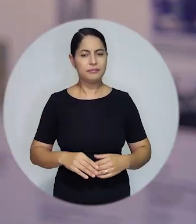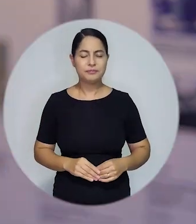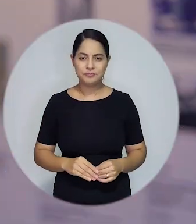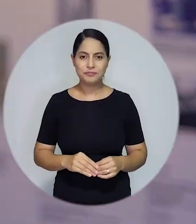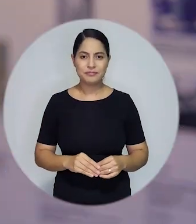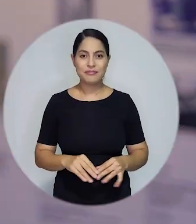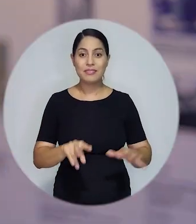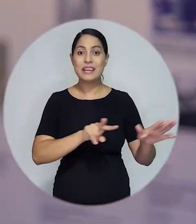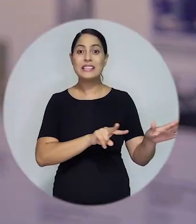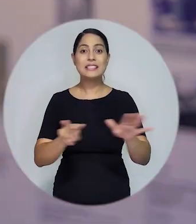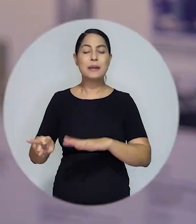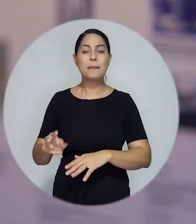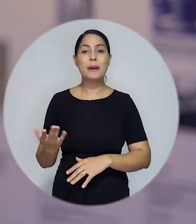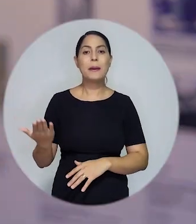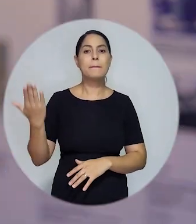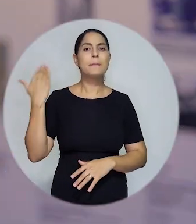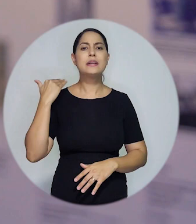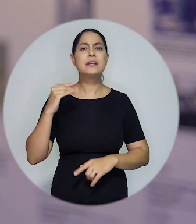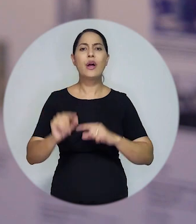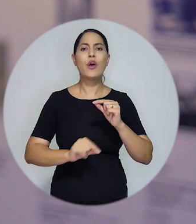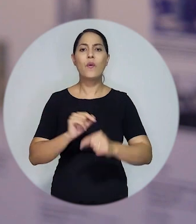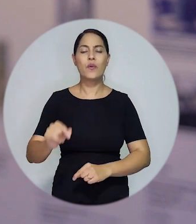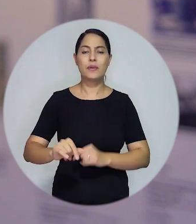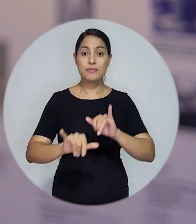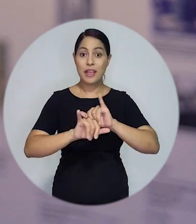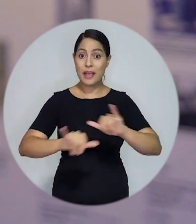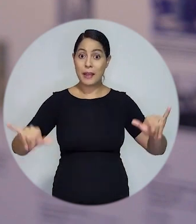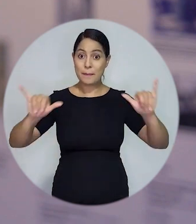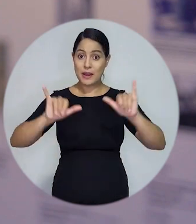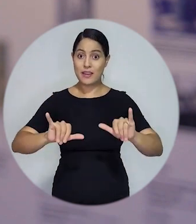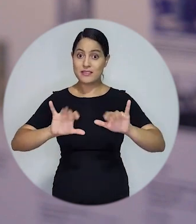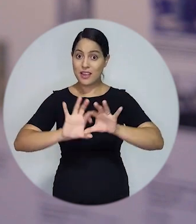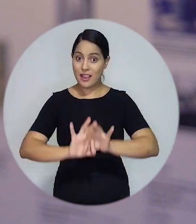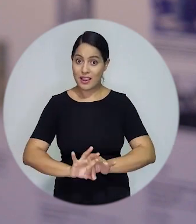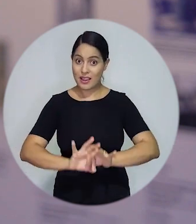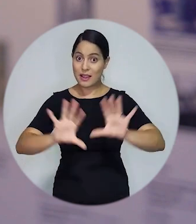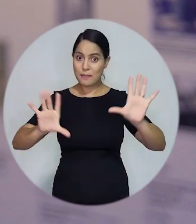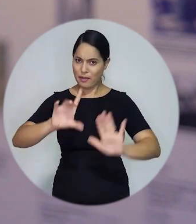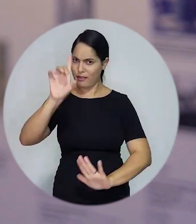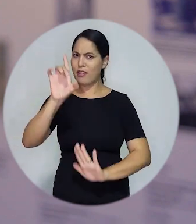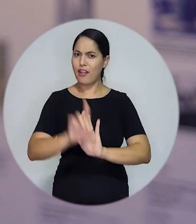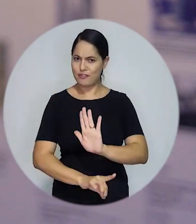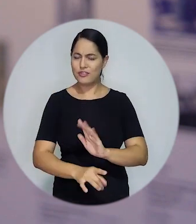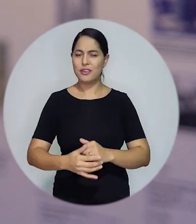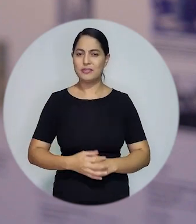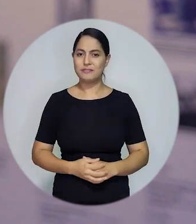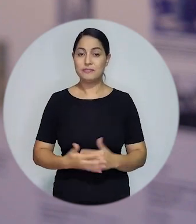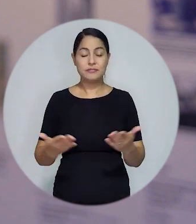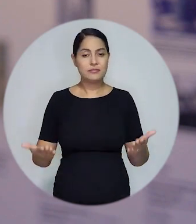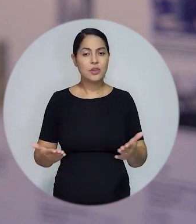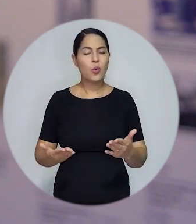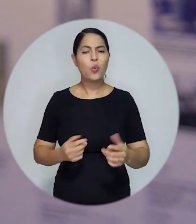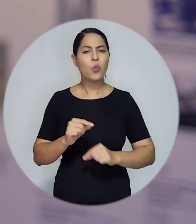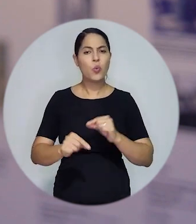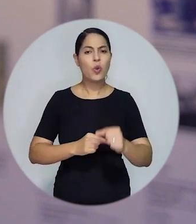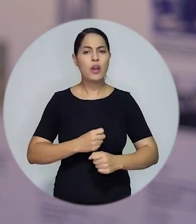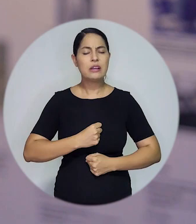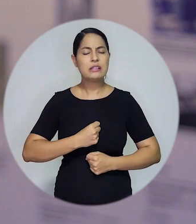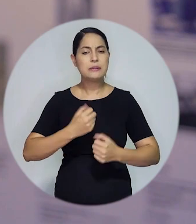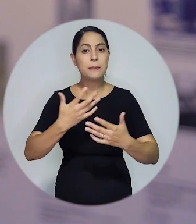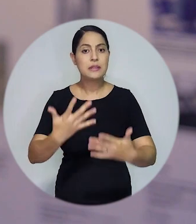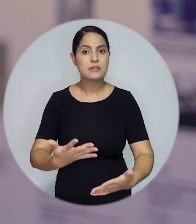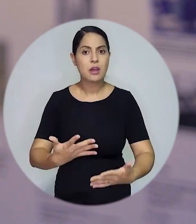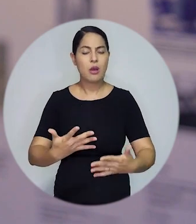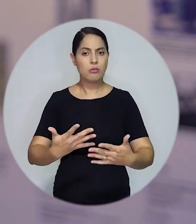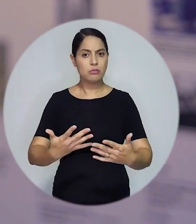última semana, nós celebramos o Dia Mundial da Liberdade de Imprensa. O momento reforça a importância da luta contra os ataques à